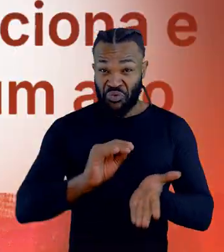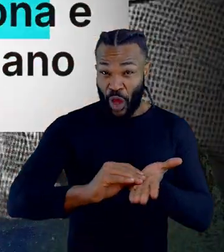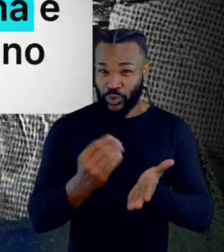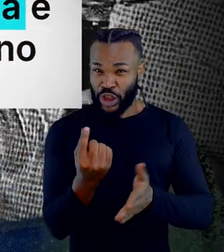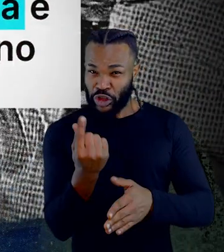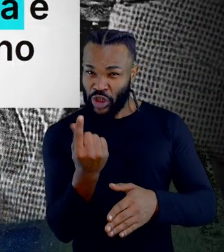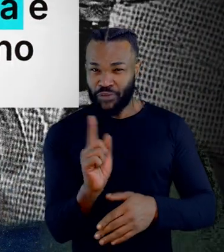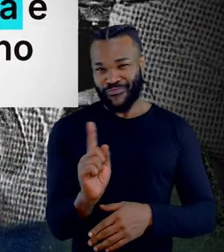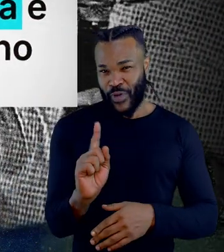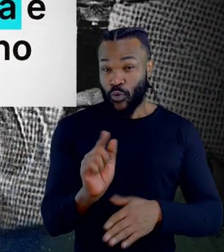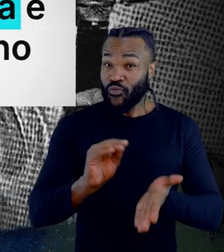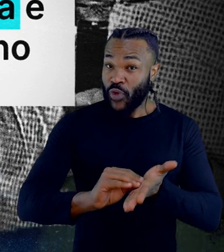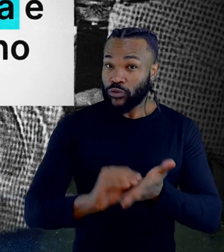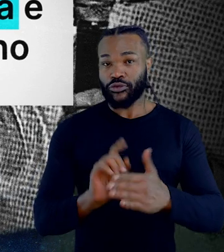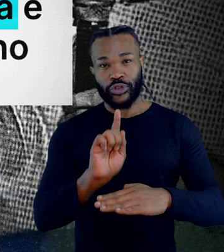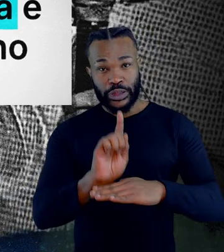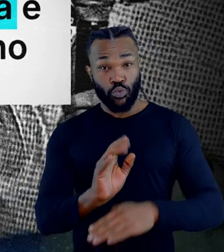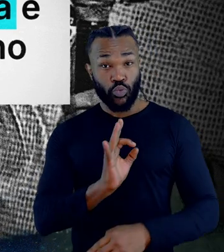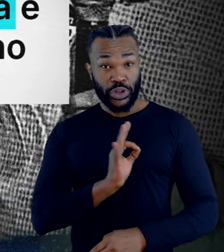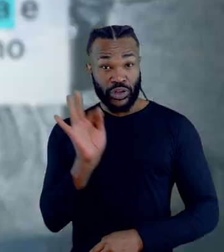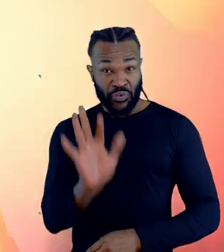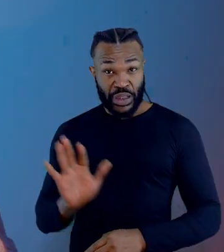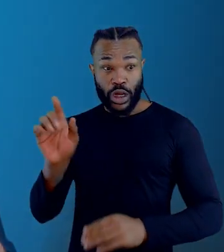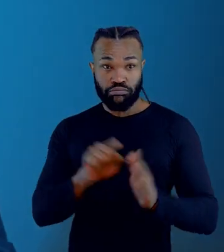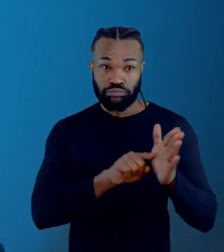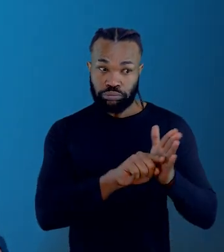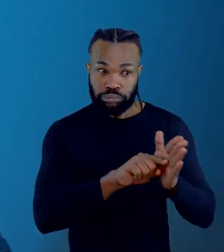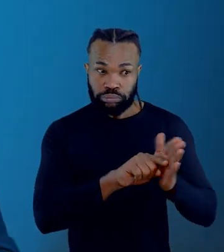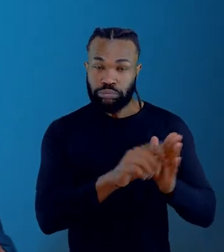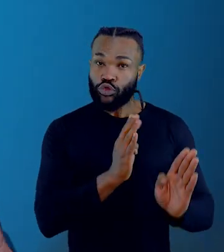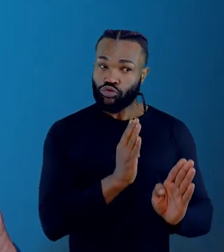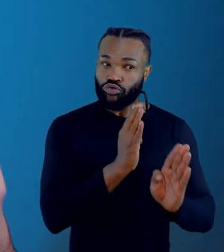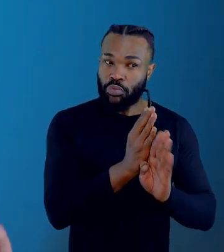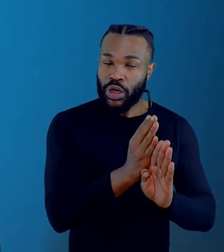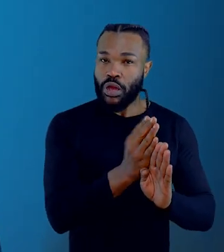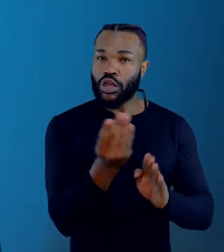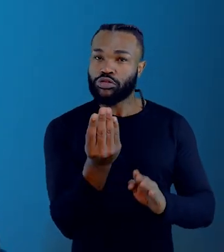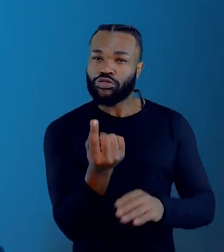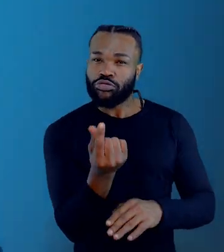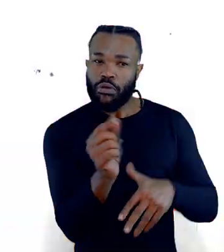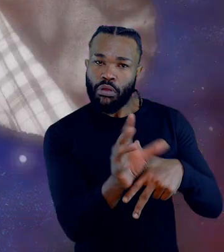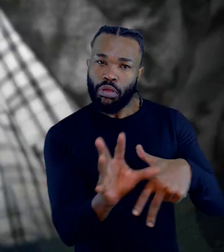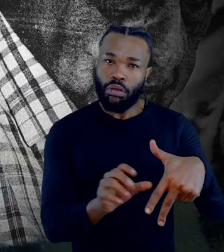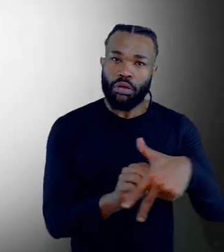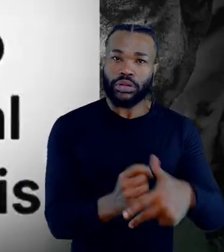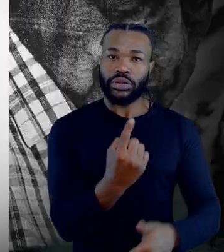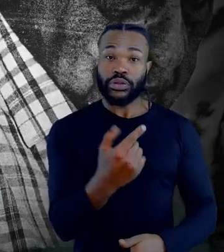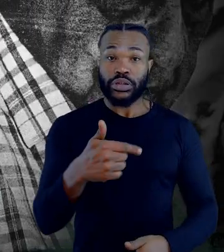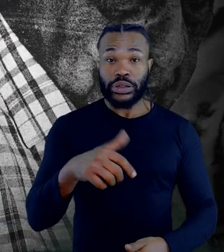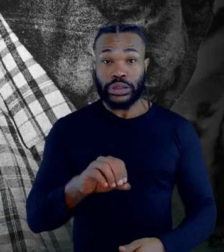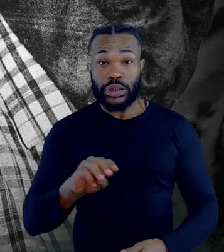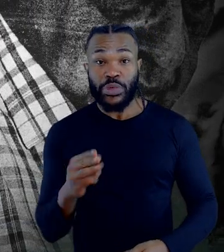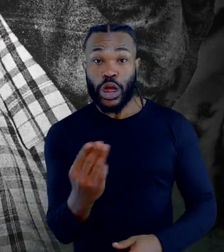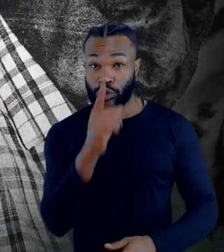dinheiro, é falta de gestão. A Polícia Federal abriu inquérito para investigar um possível desvio de mais de 170 milhões